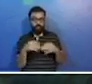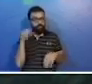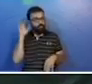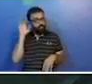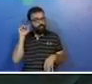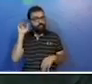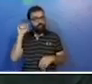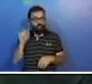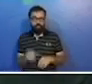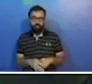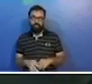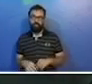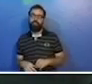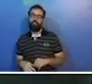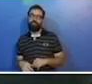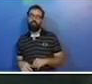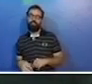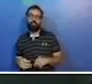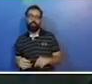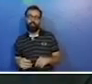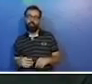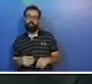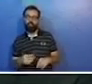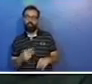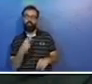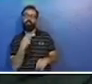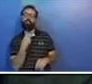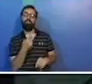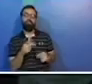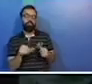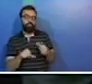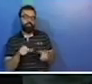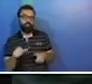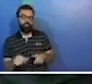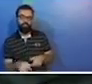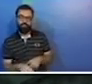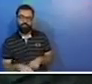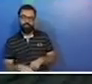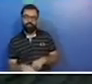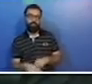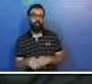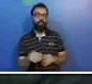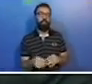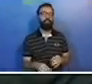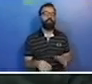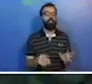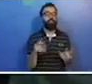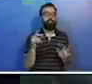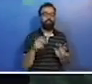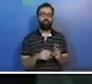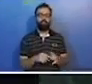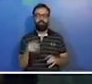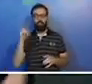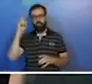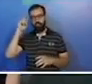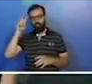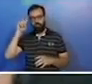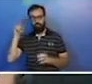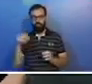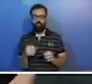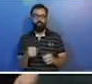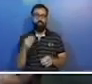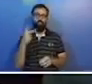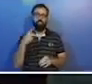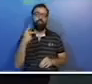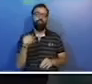que a voz muda um pouco, fica gostoso. Mas o que fala essa história? Um problema chamado